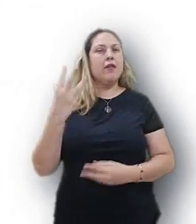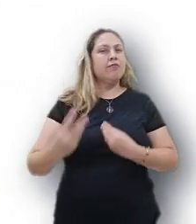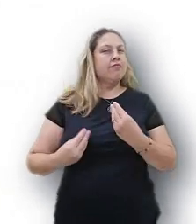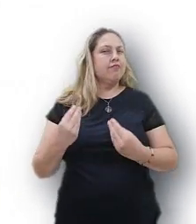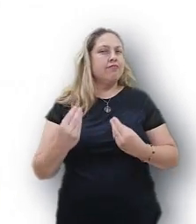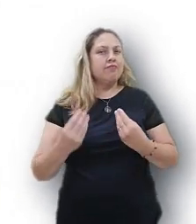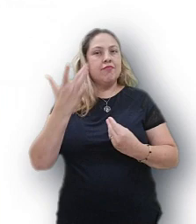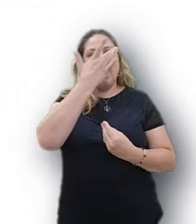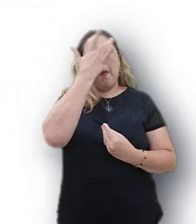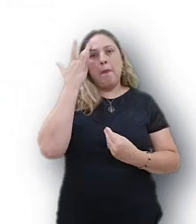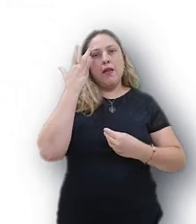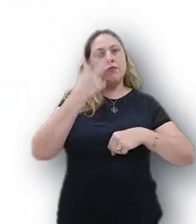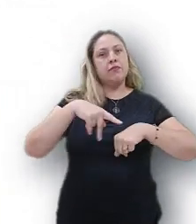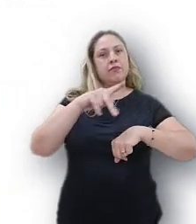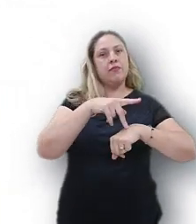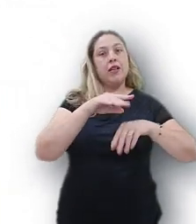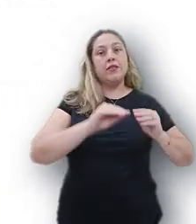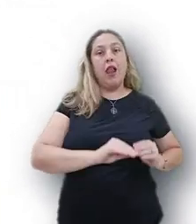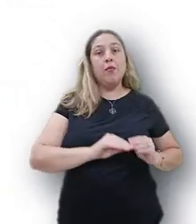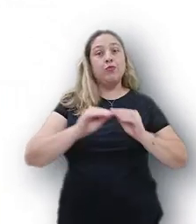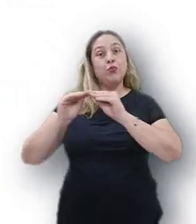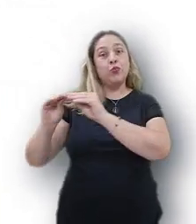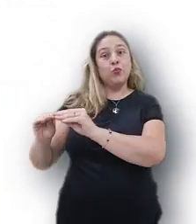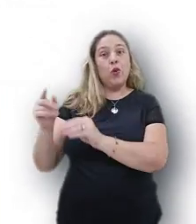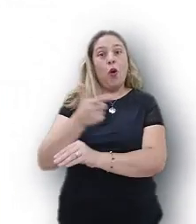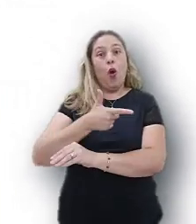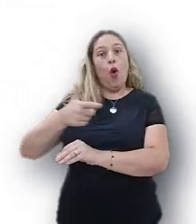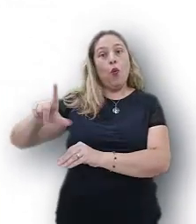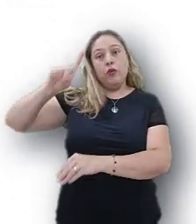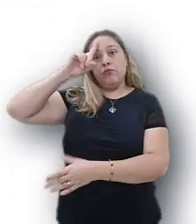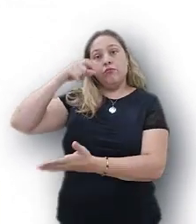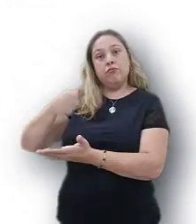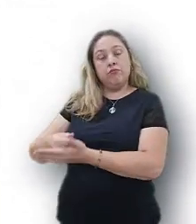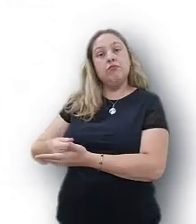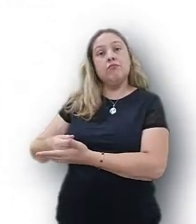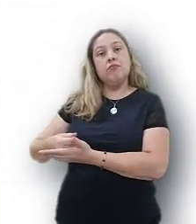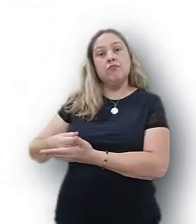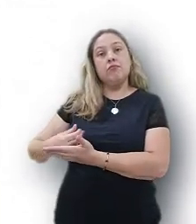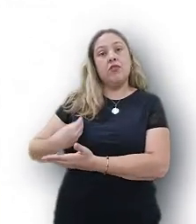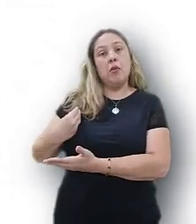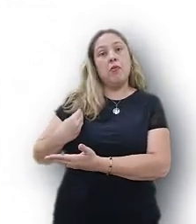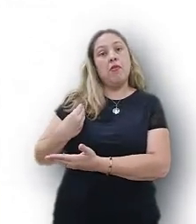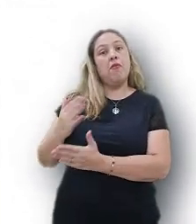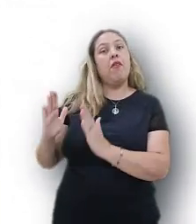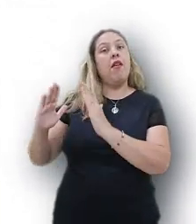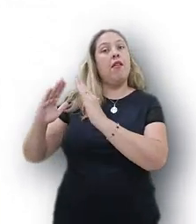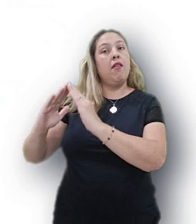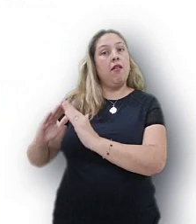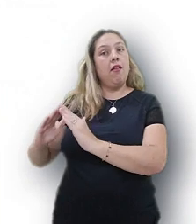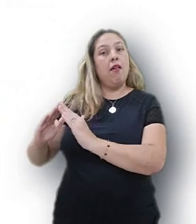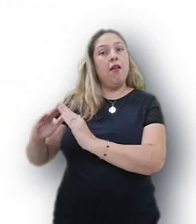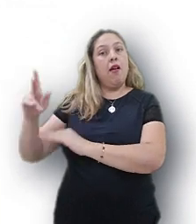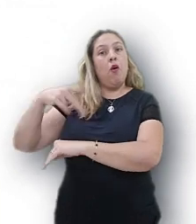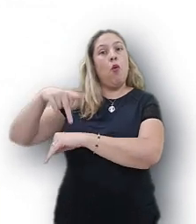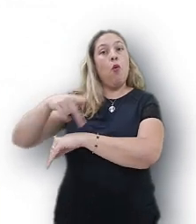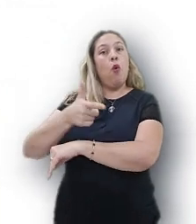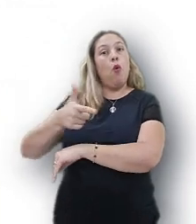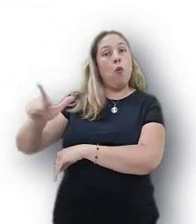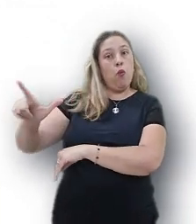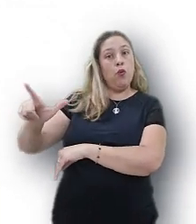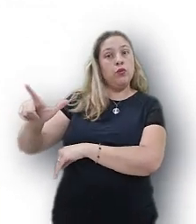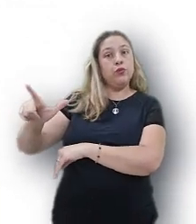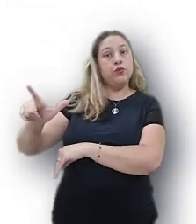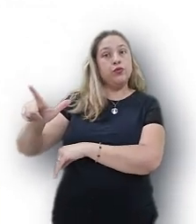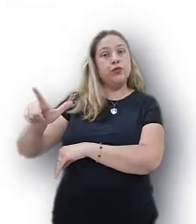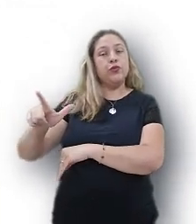As migrações internacionais se dão quando os indivíduos deixam seu país por livre e espontânea vontade